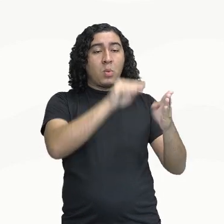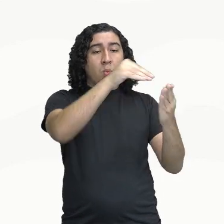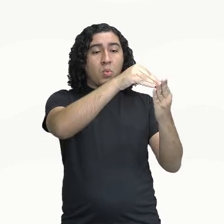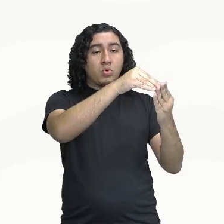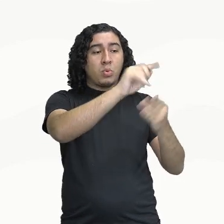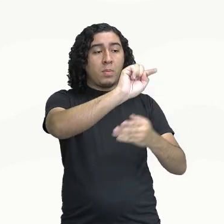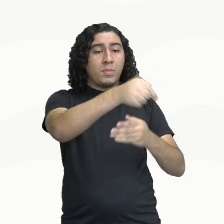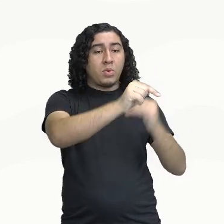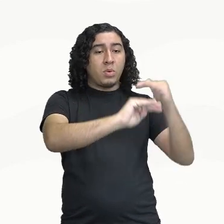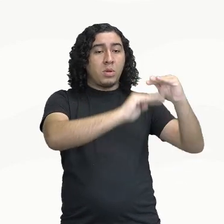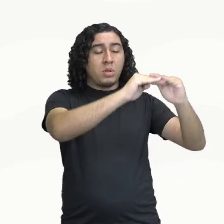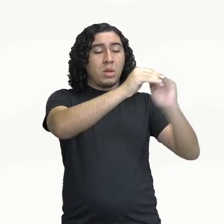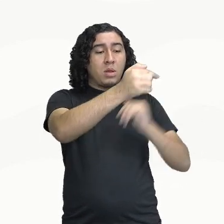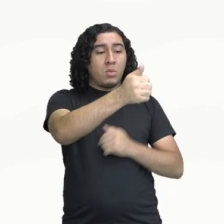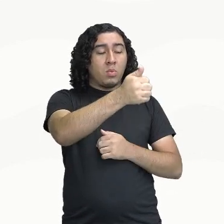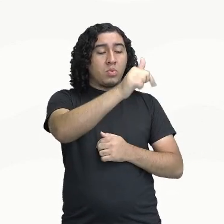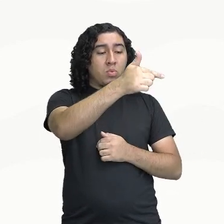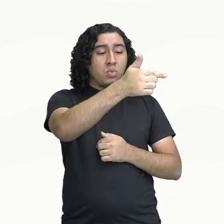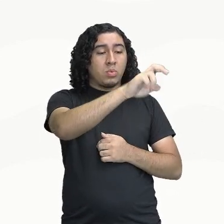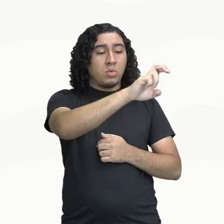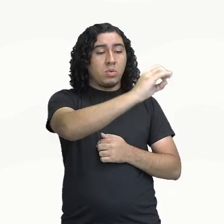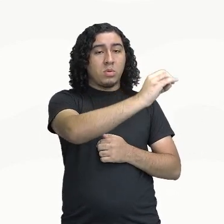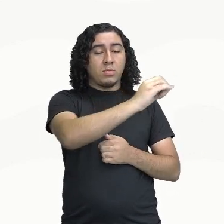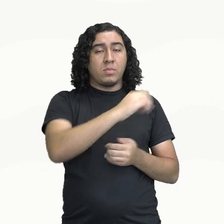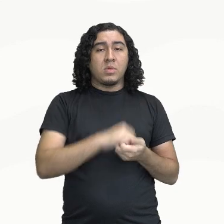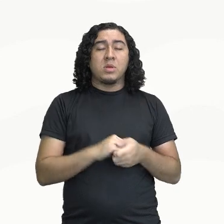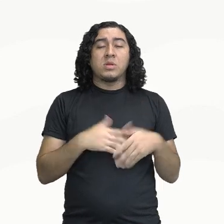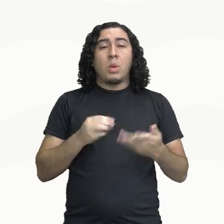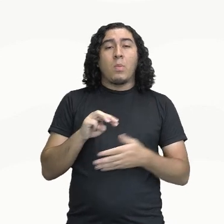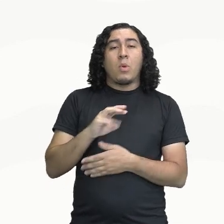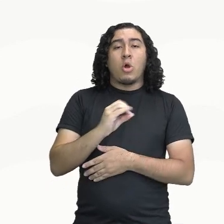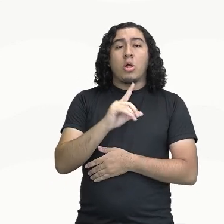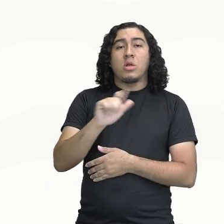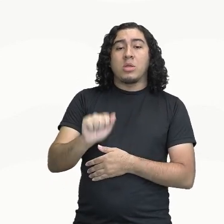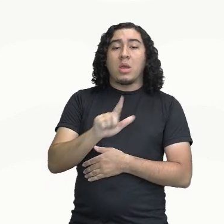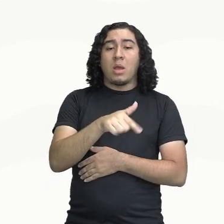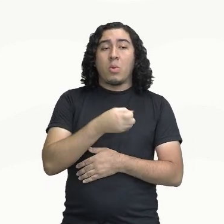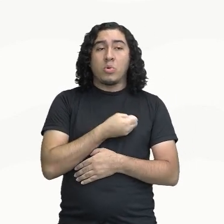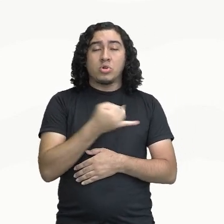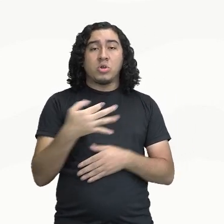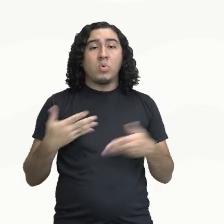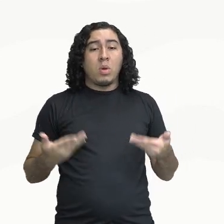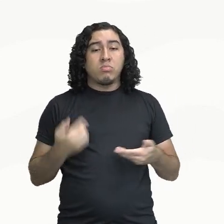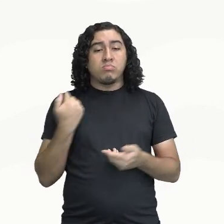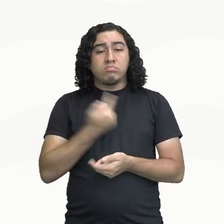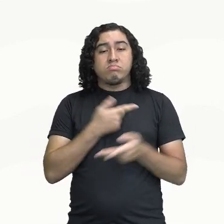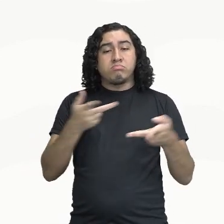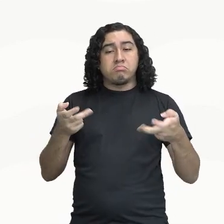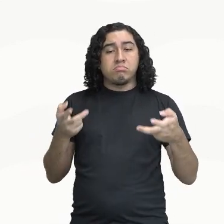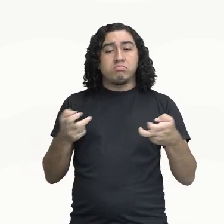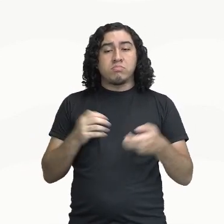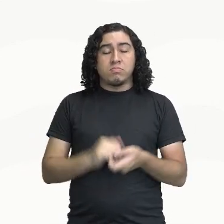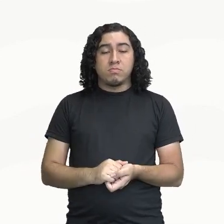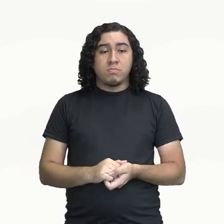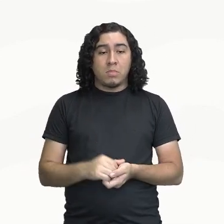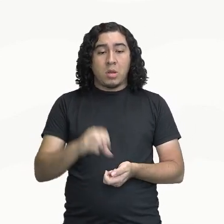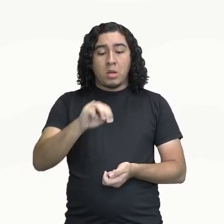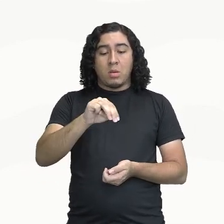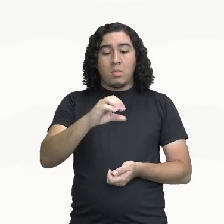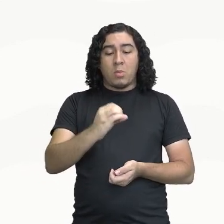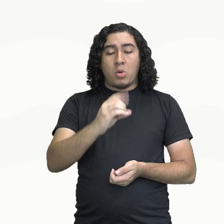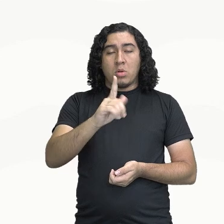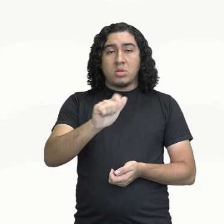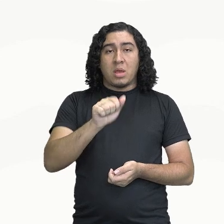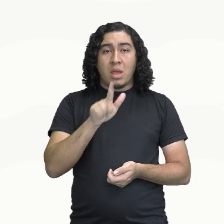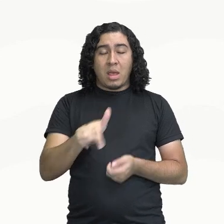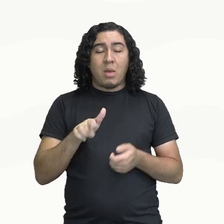até 1.250. Então, a moda, nesse caso aí, fica para a gente perceber que a moda é um